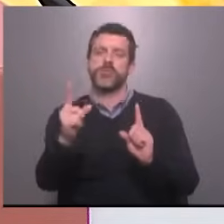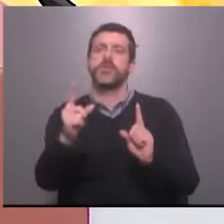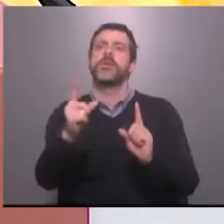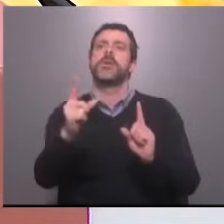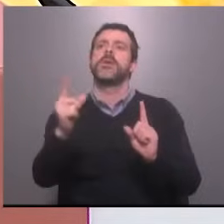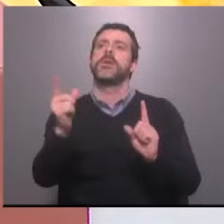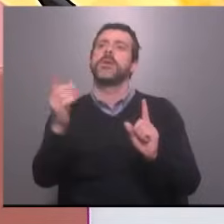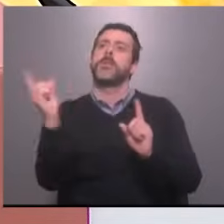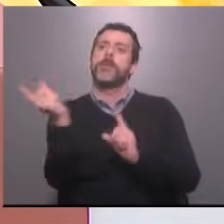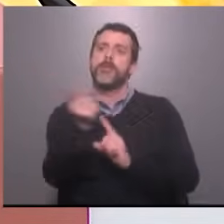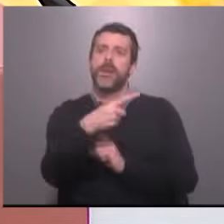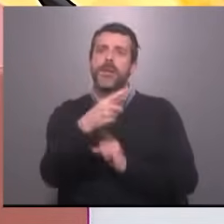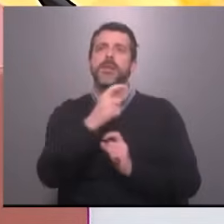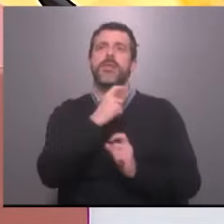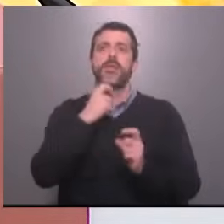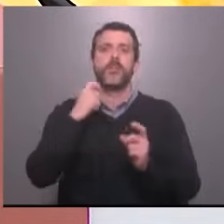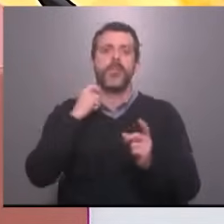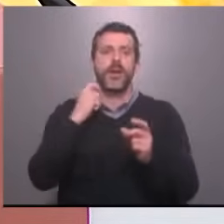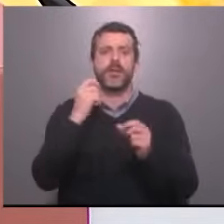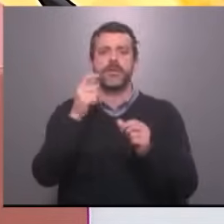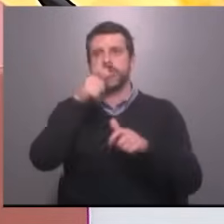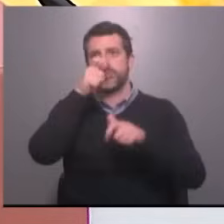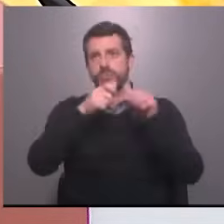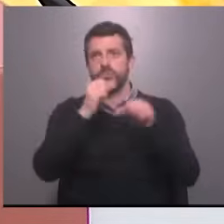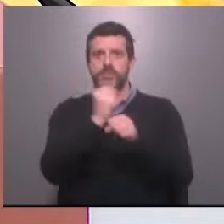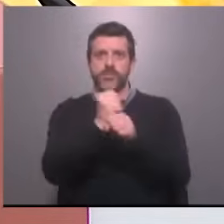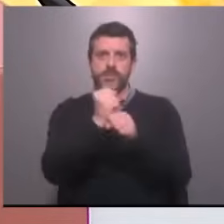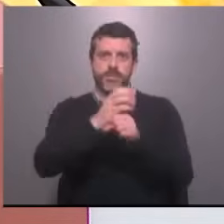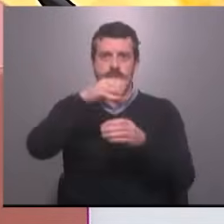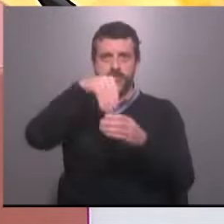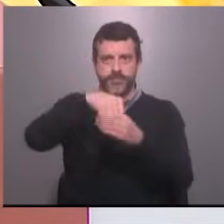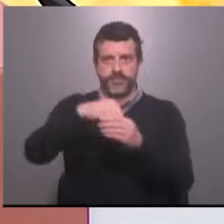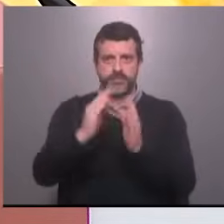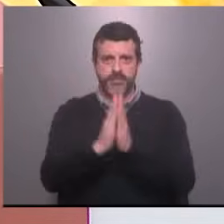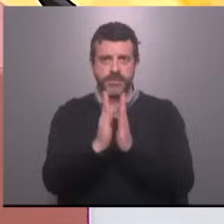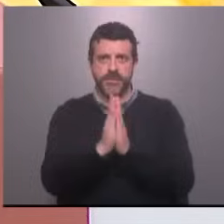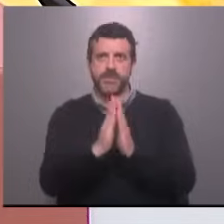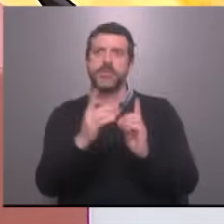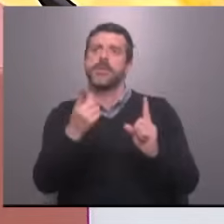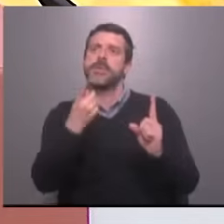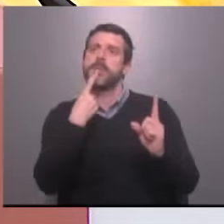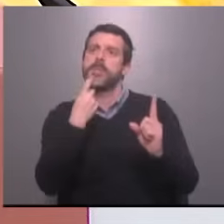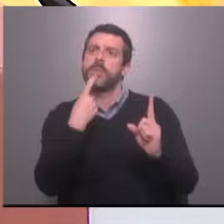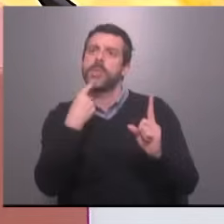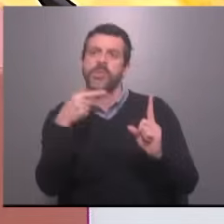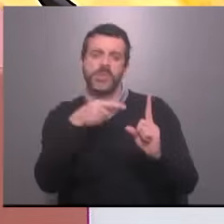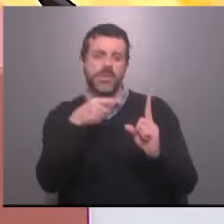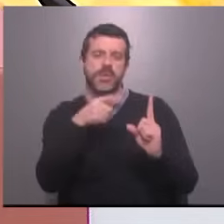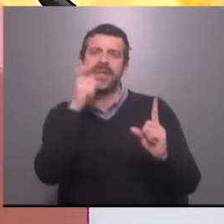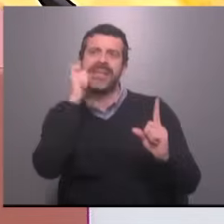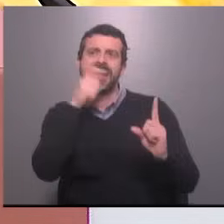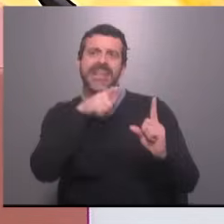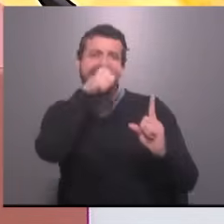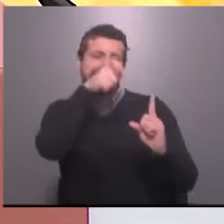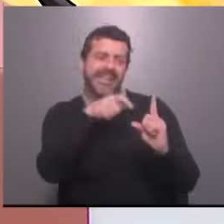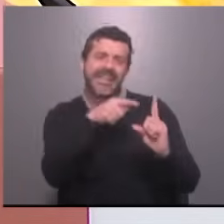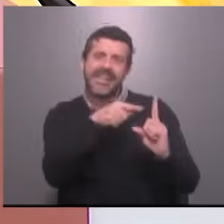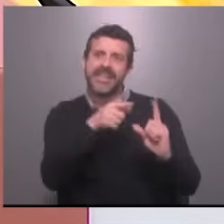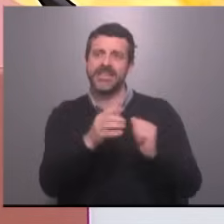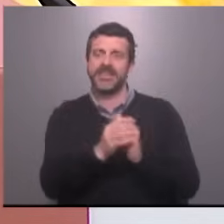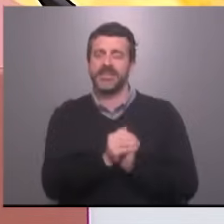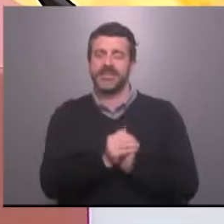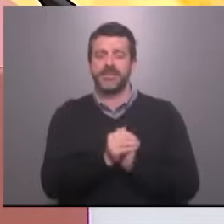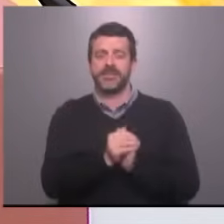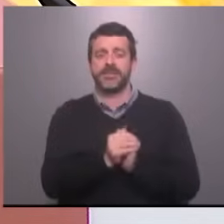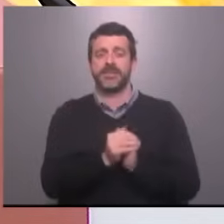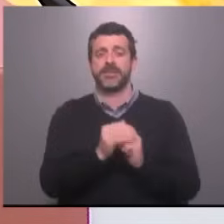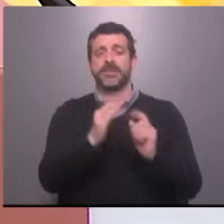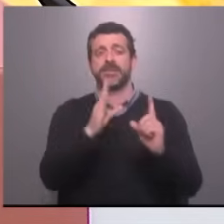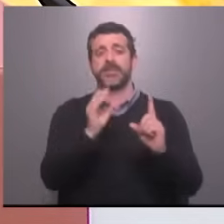judíos enviaron desde Jerusalén sacerdotes y levitas a Juan a que le preguntaran: ¿tú quién